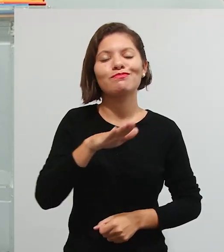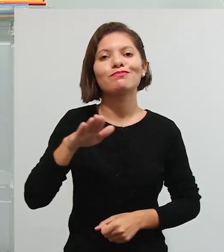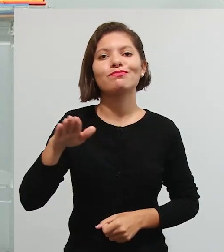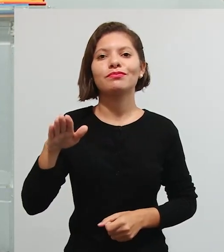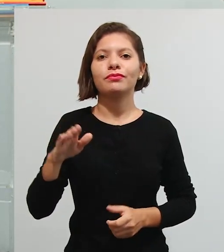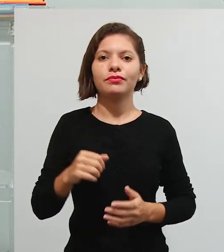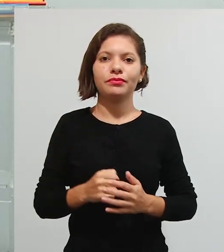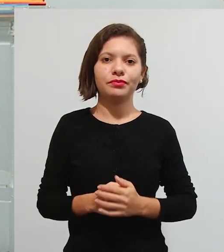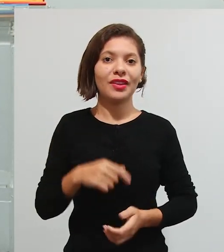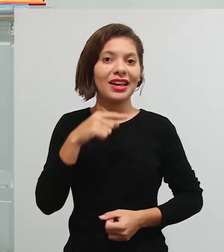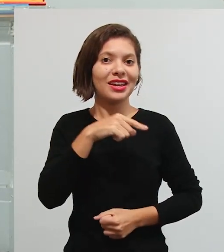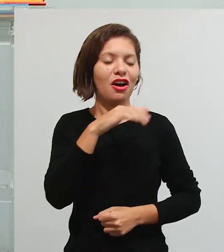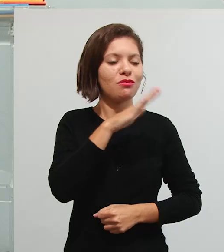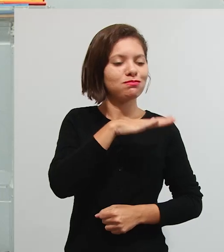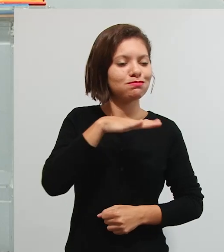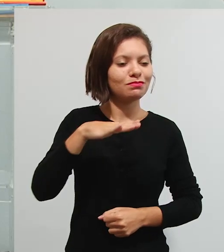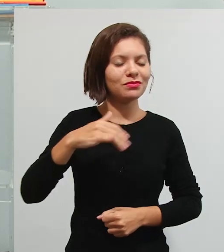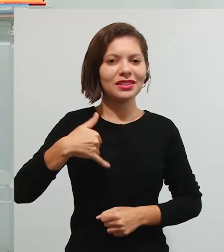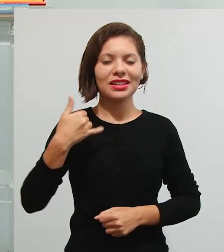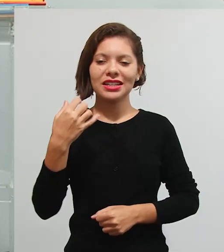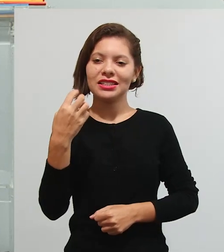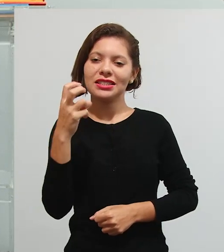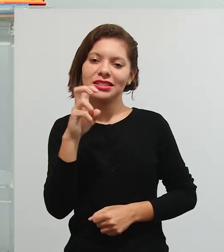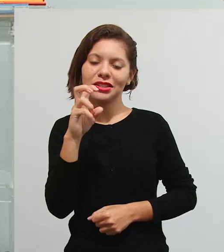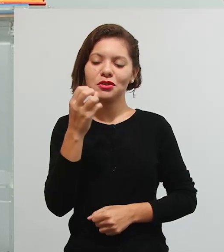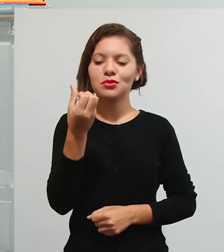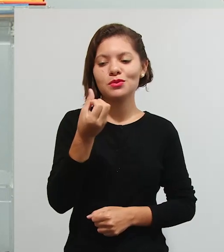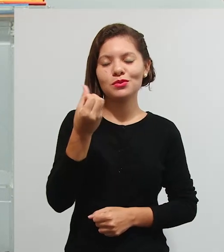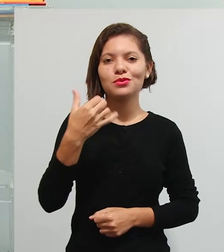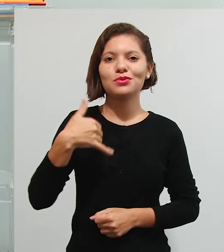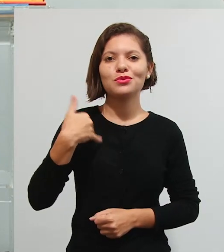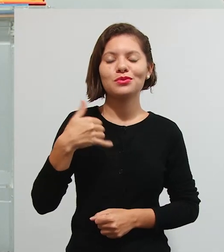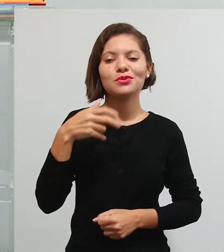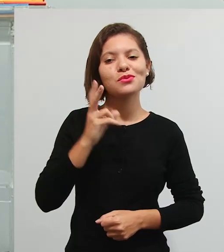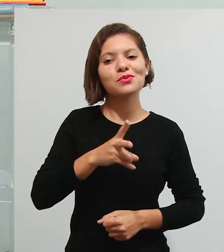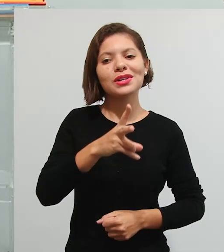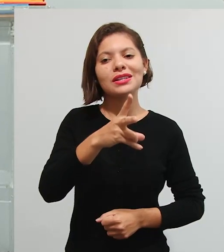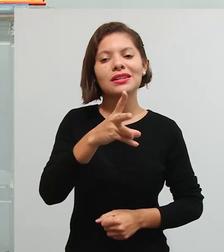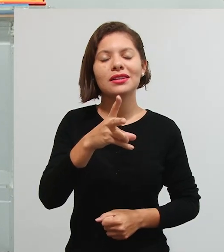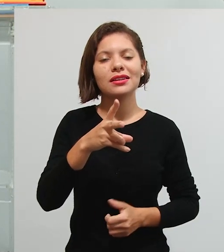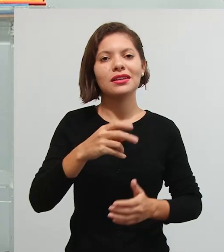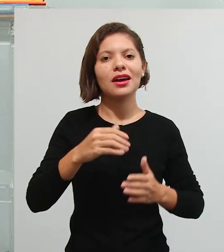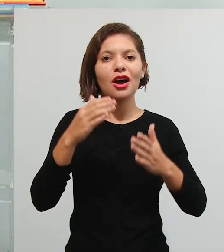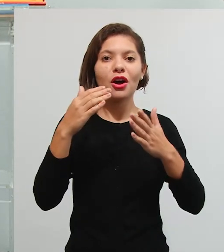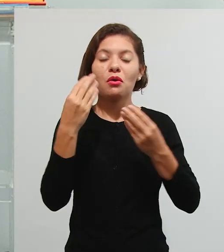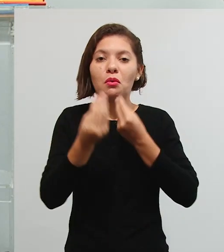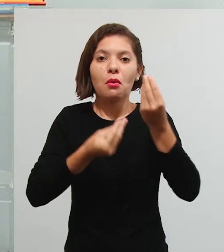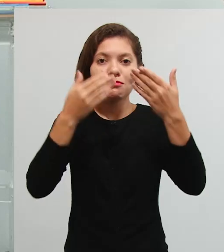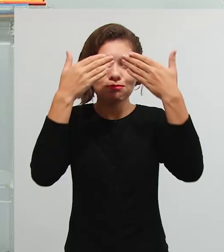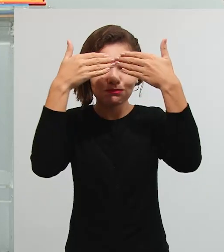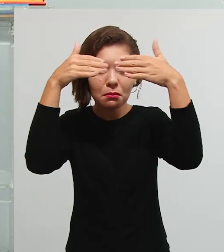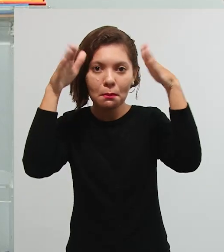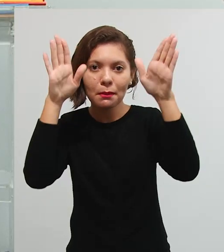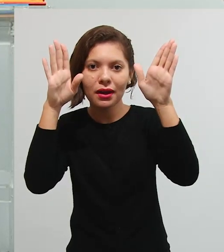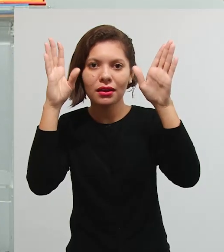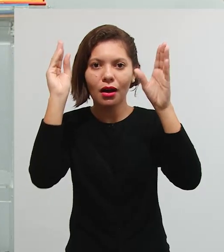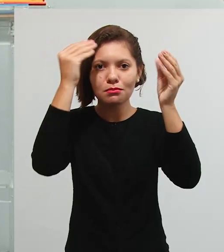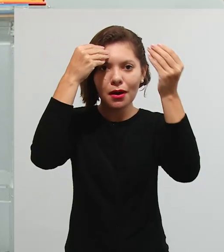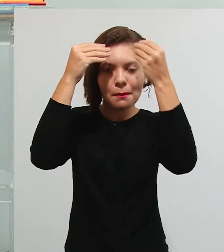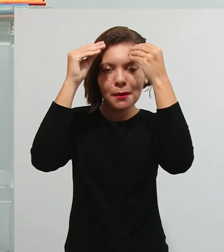interativa. Meu sinal para a comunidade Libras é Anabela. Não poderia ser diferente, vamos começar com